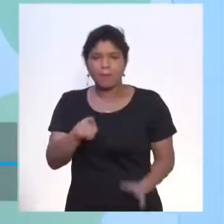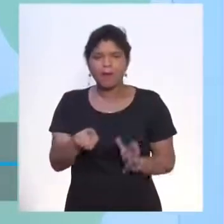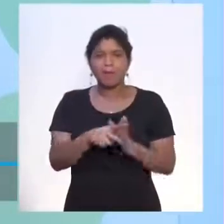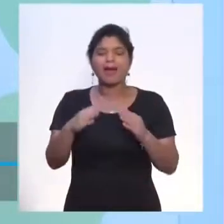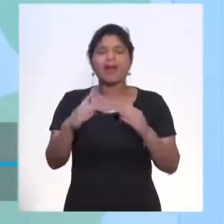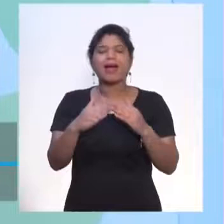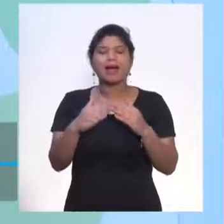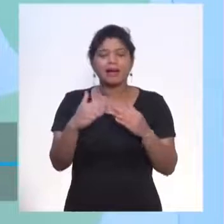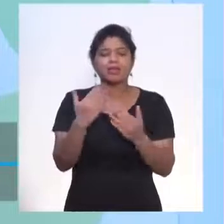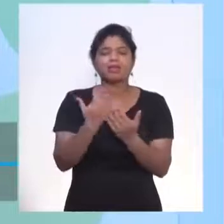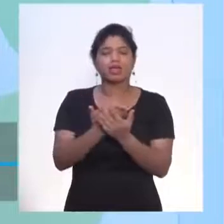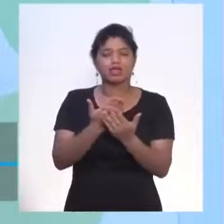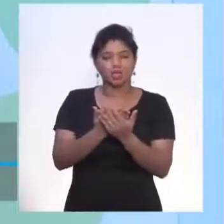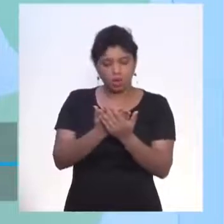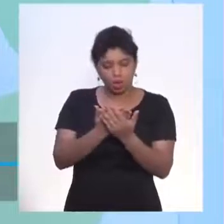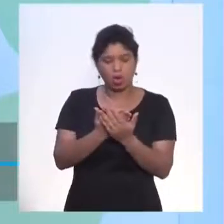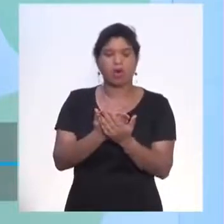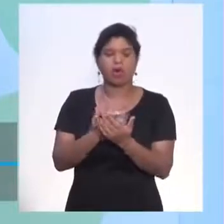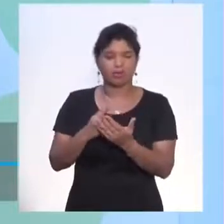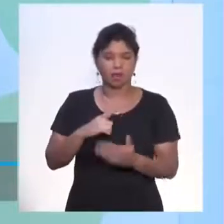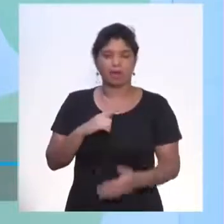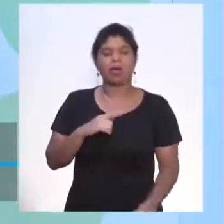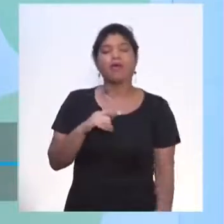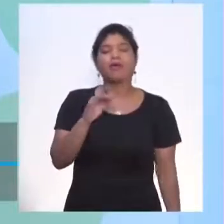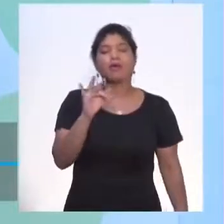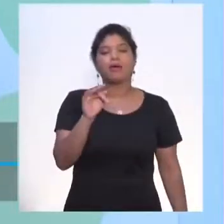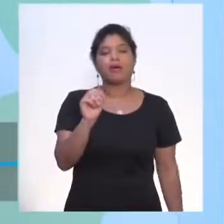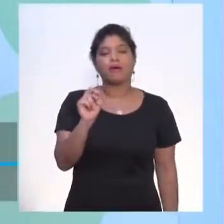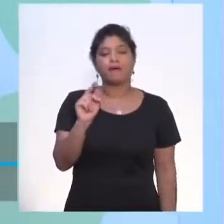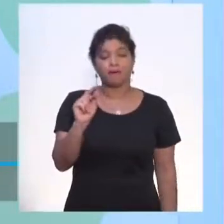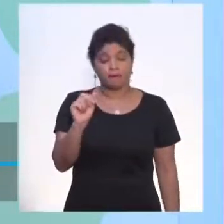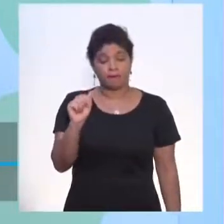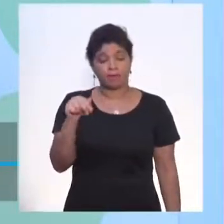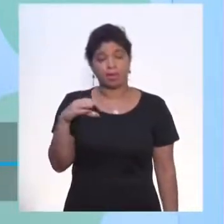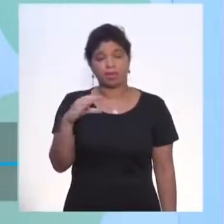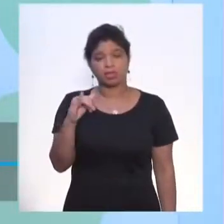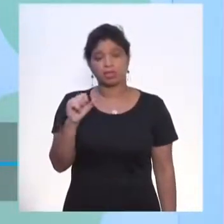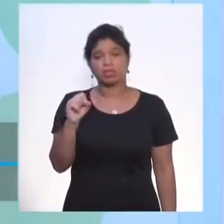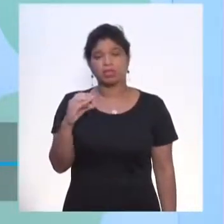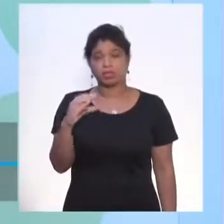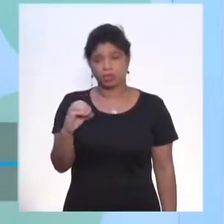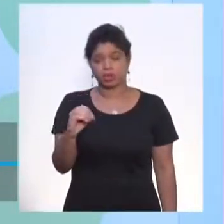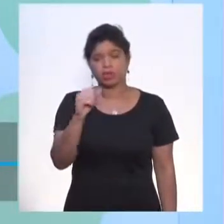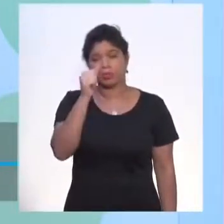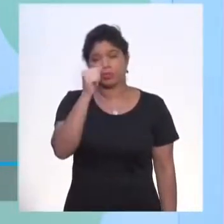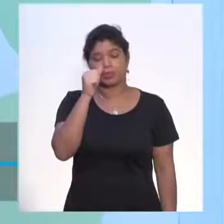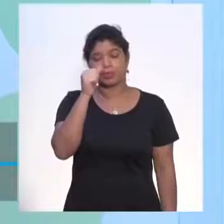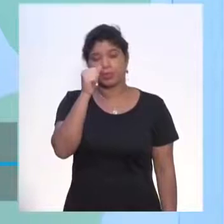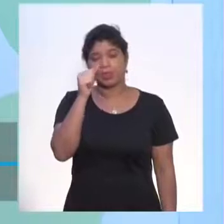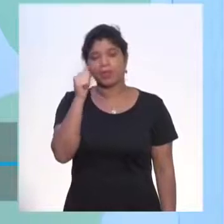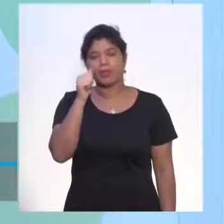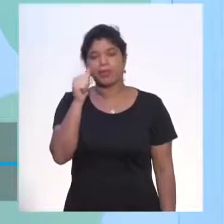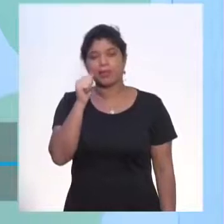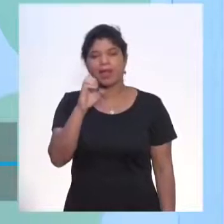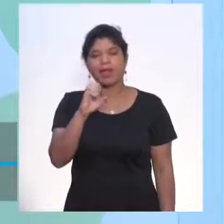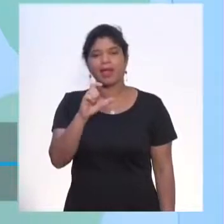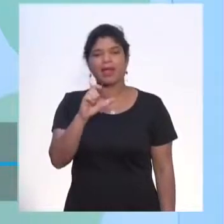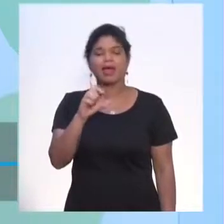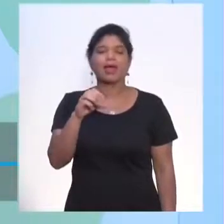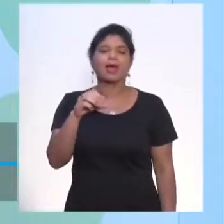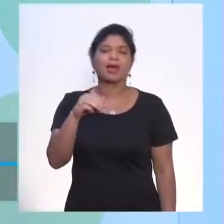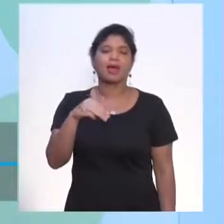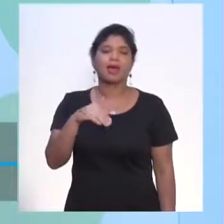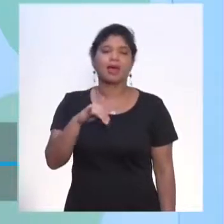Morato. Aí ela respondeu a letra A lá, 2x igual a 6, tá ok? A Emily, lá